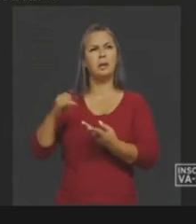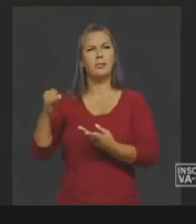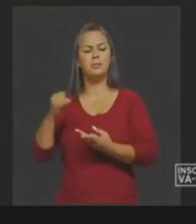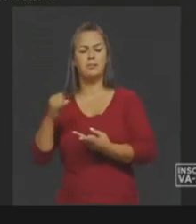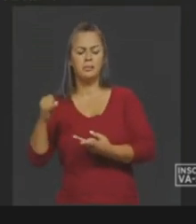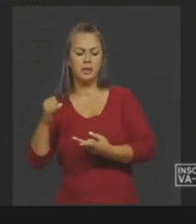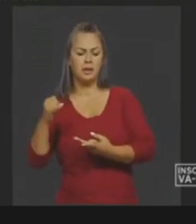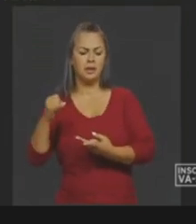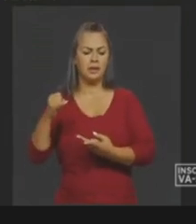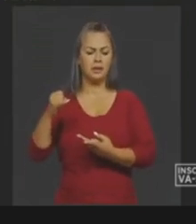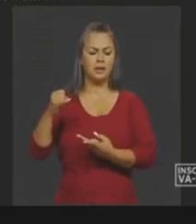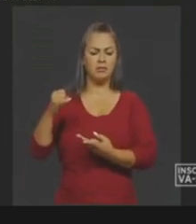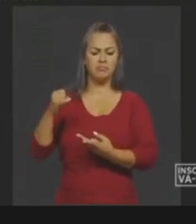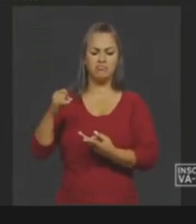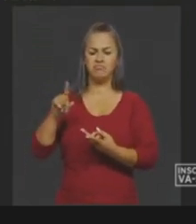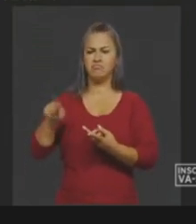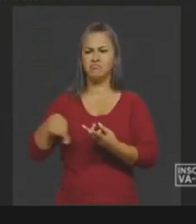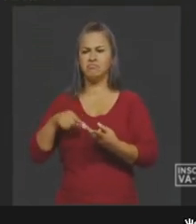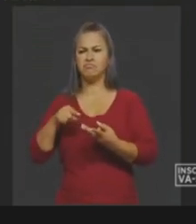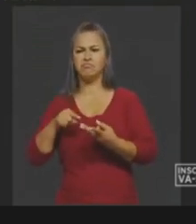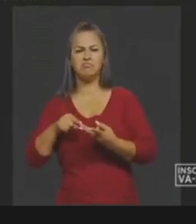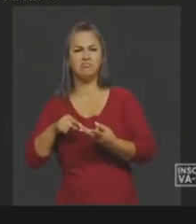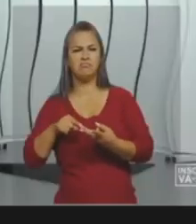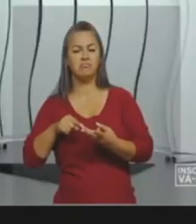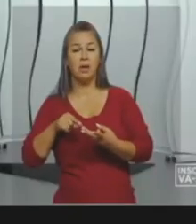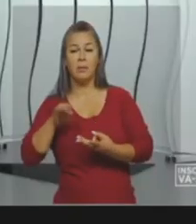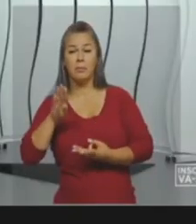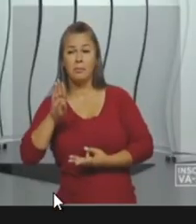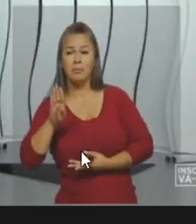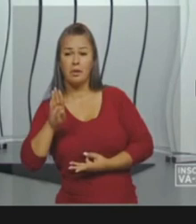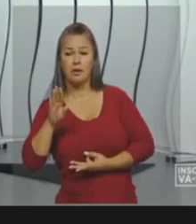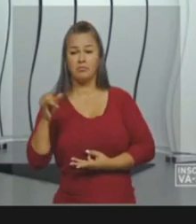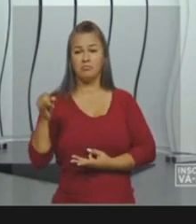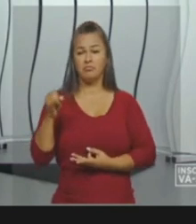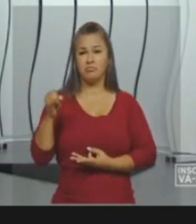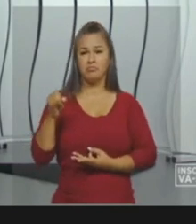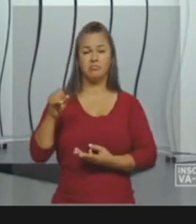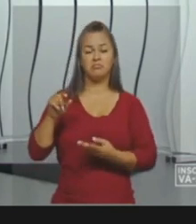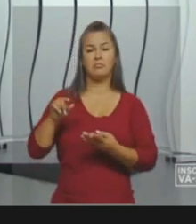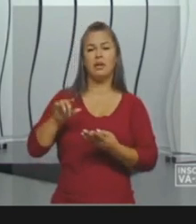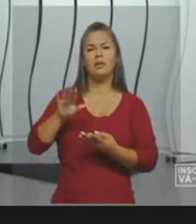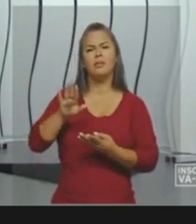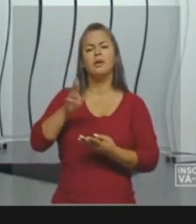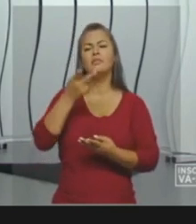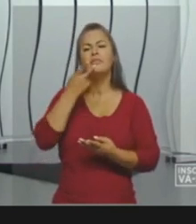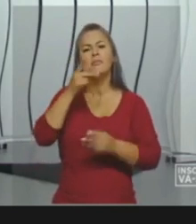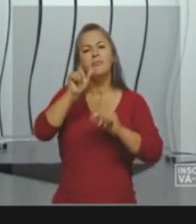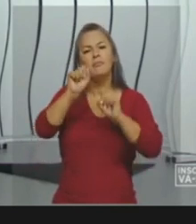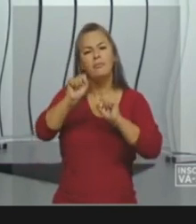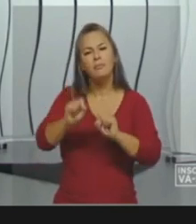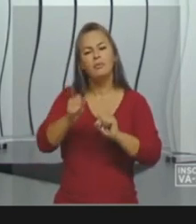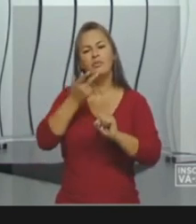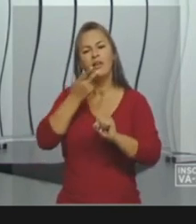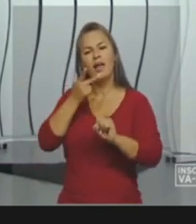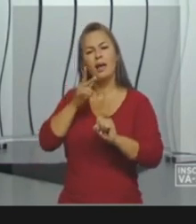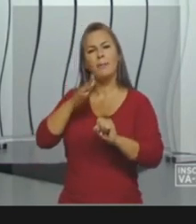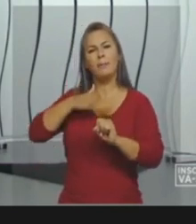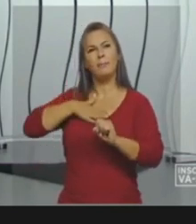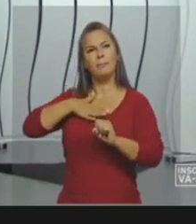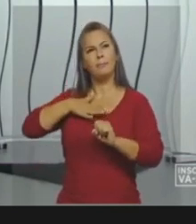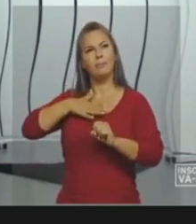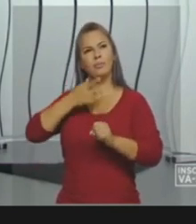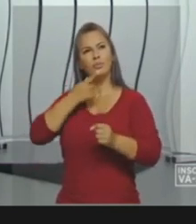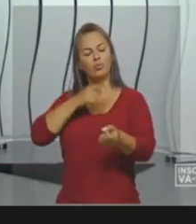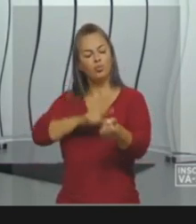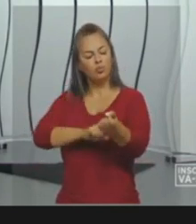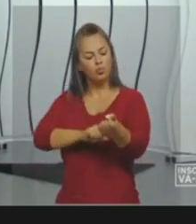negativo é uma forma simplificada de falar, mais rápido, mas você poderia falar assim, meu sangue é AB, RH